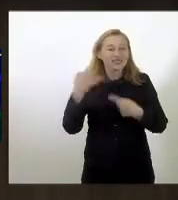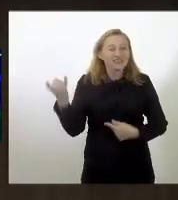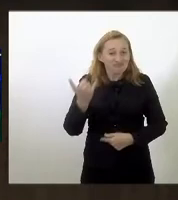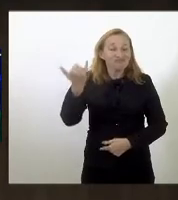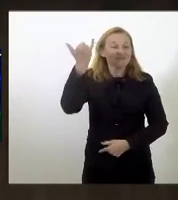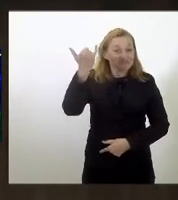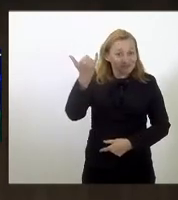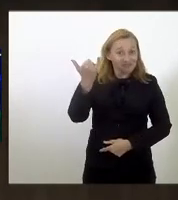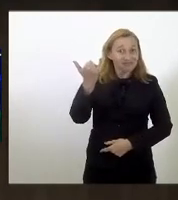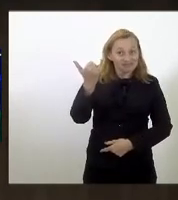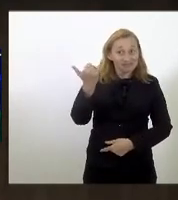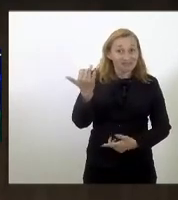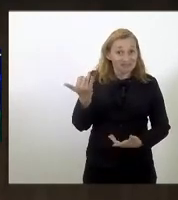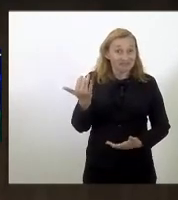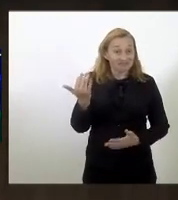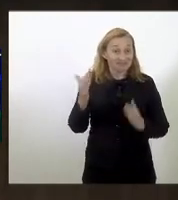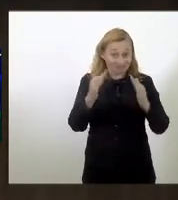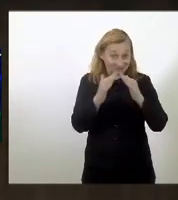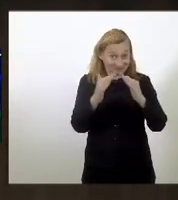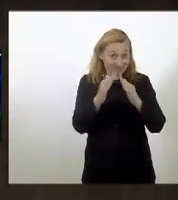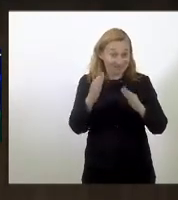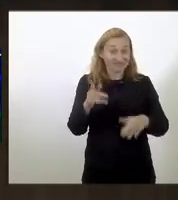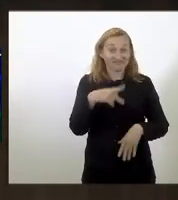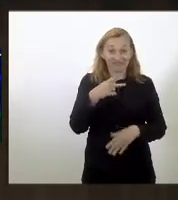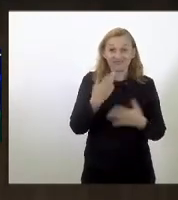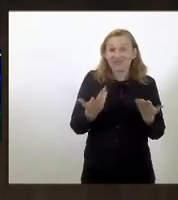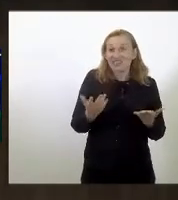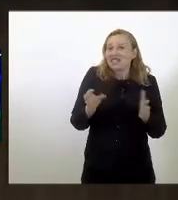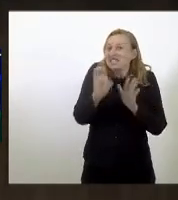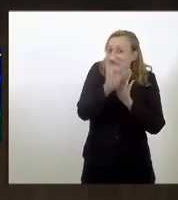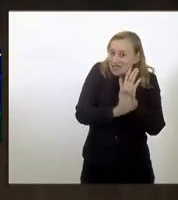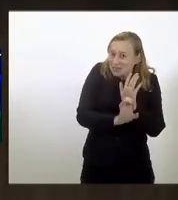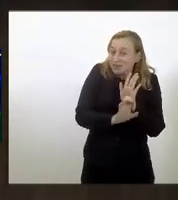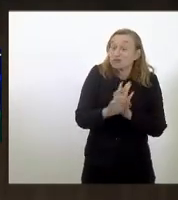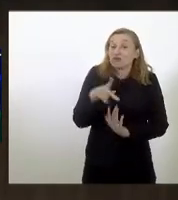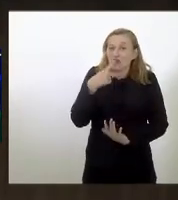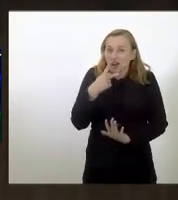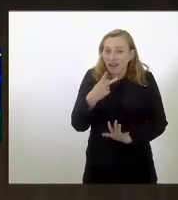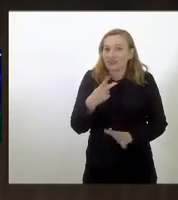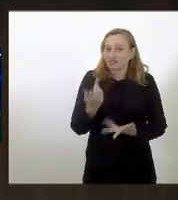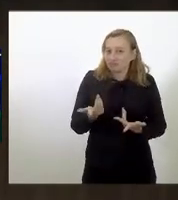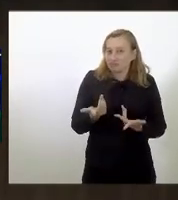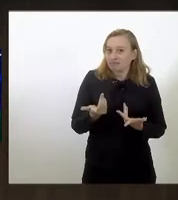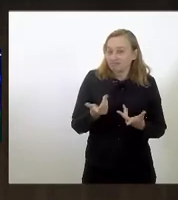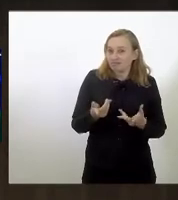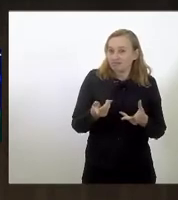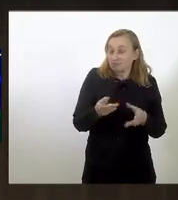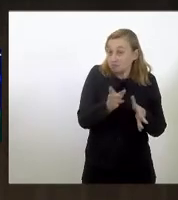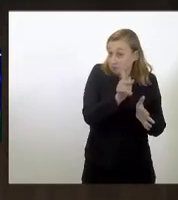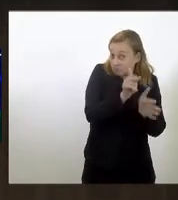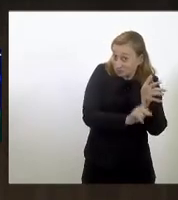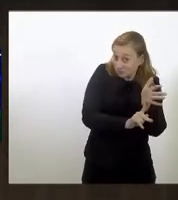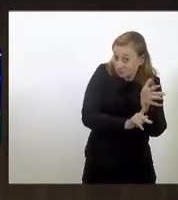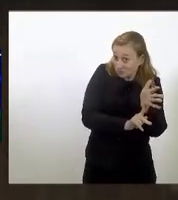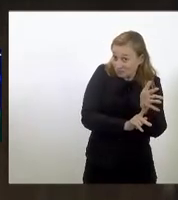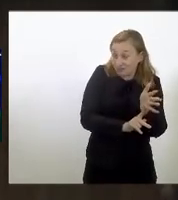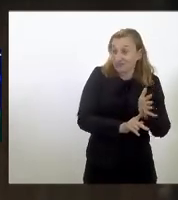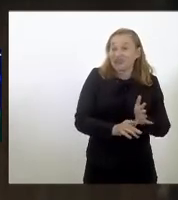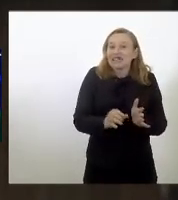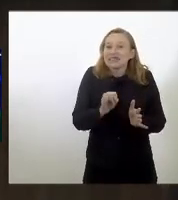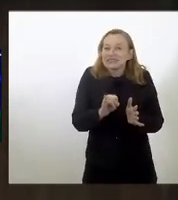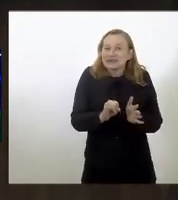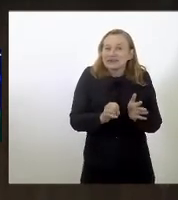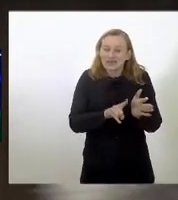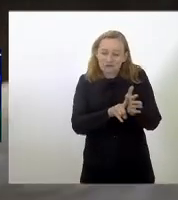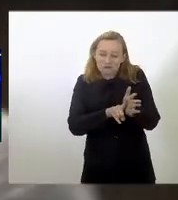para a Casa fazer. E há emendas que foram colocadas no projeto. Obviamente, se analisarmos a